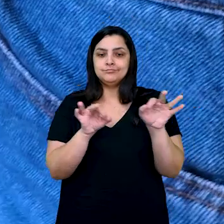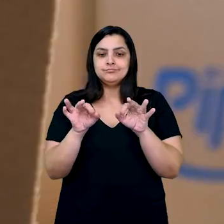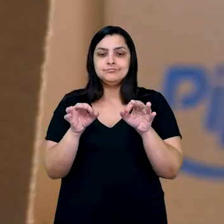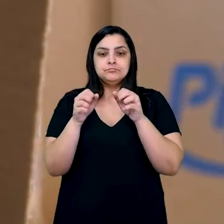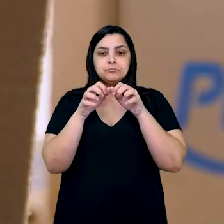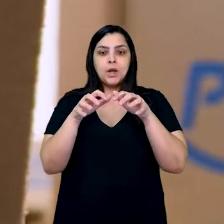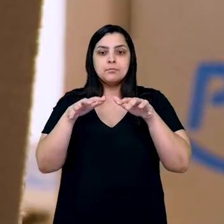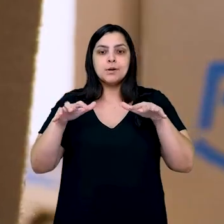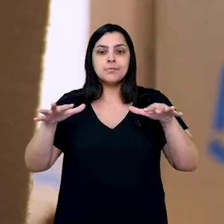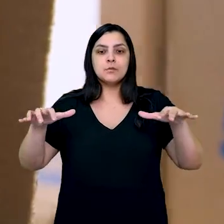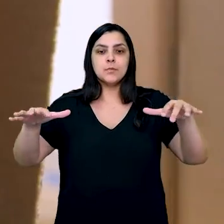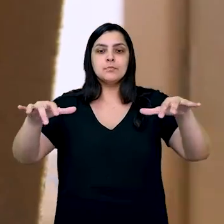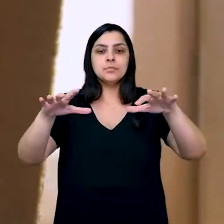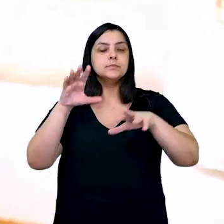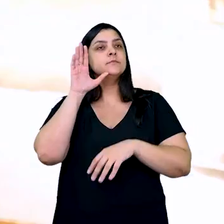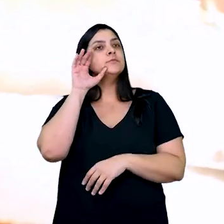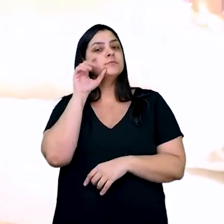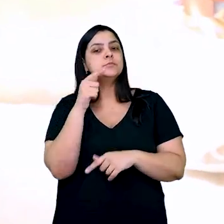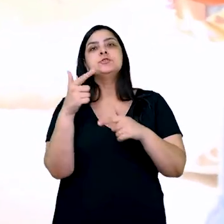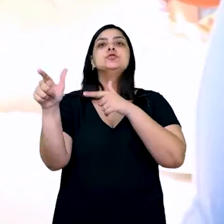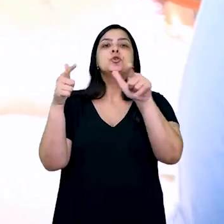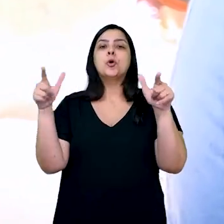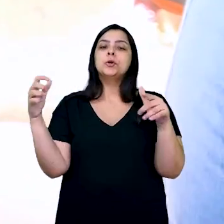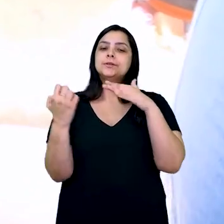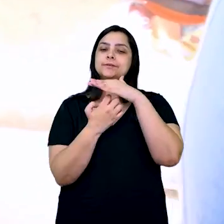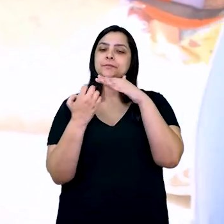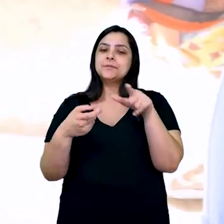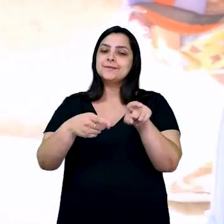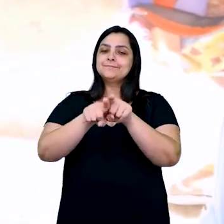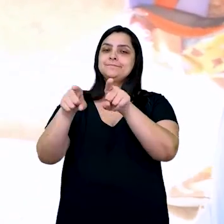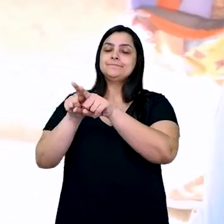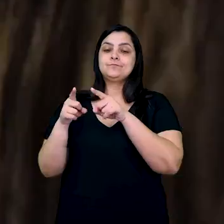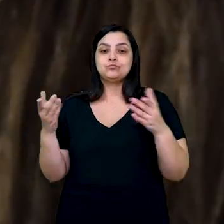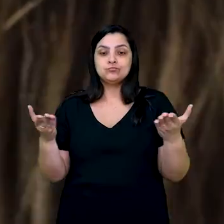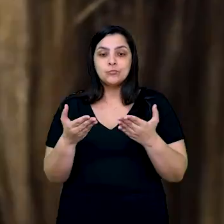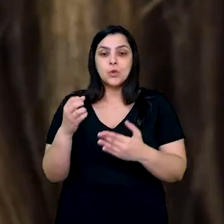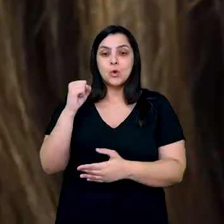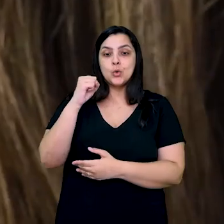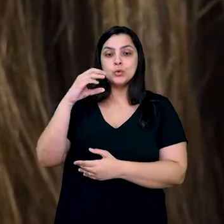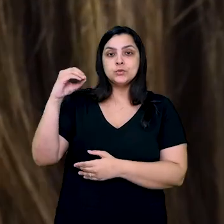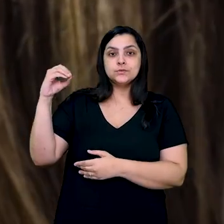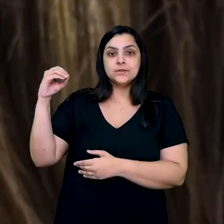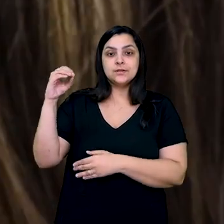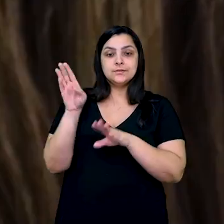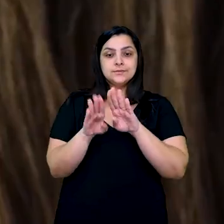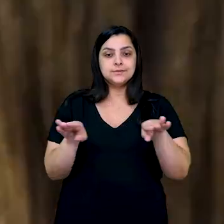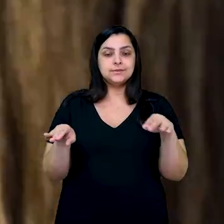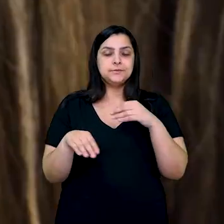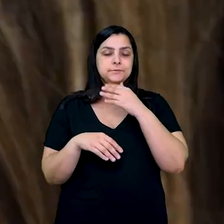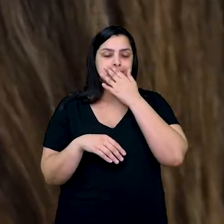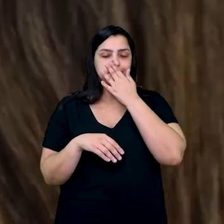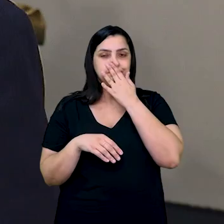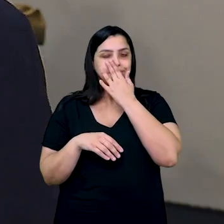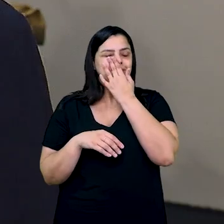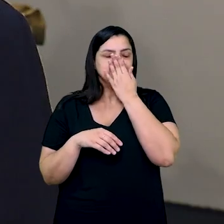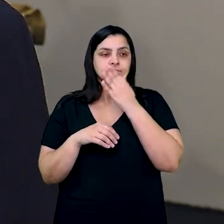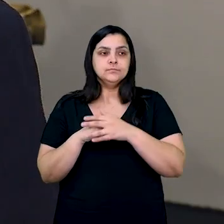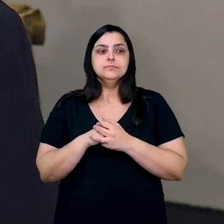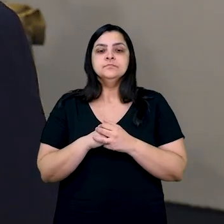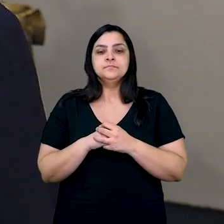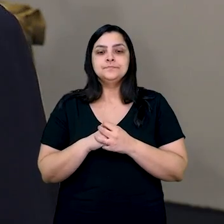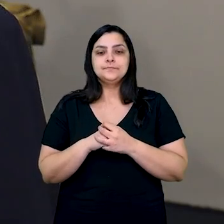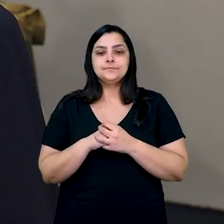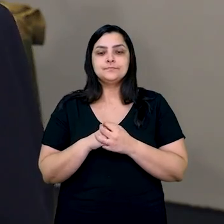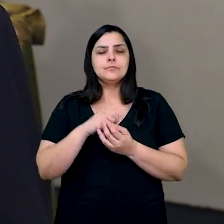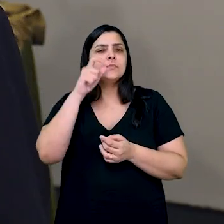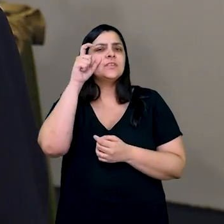anos, o projeto foi expandido para empregados de empresas parceiras e atende hoje 800 crianças. O